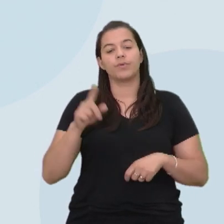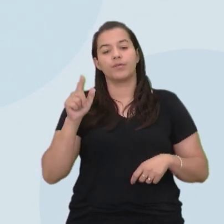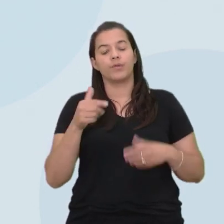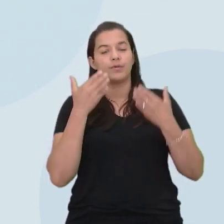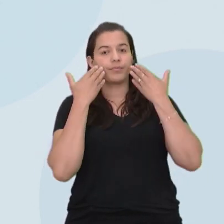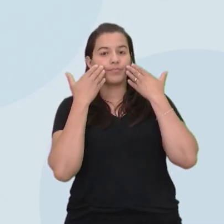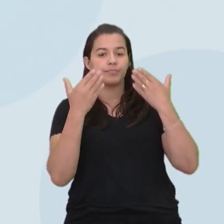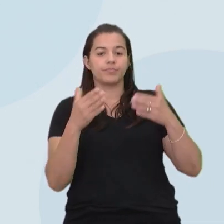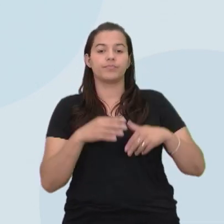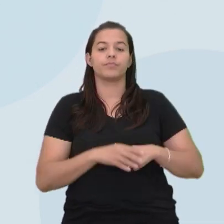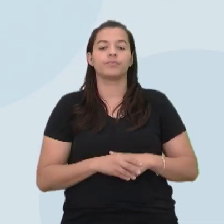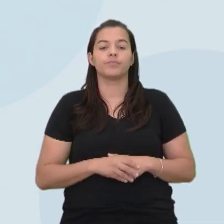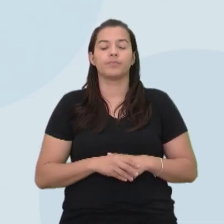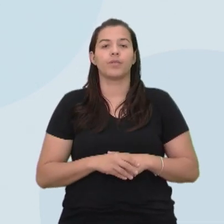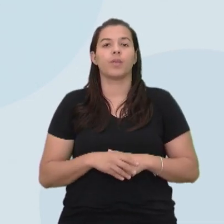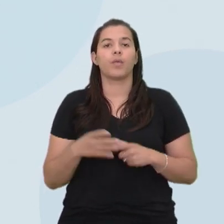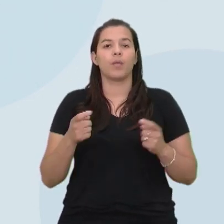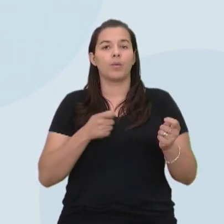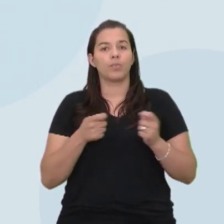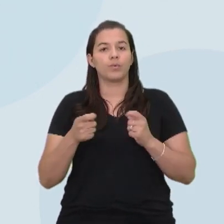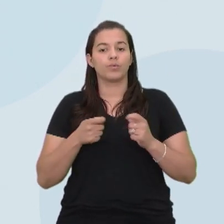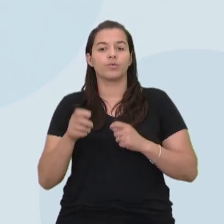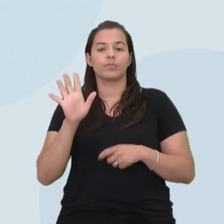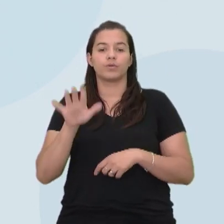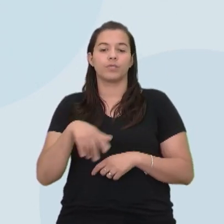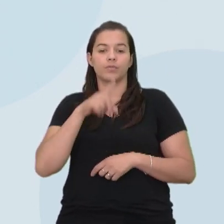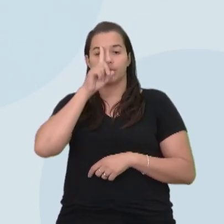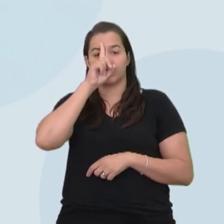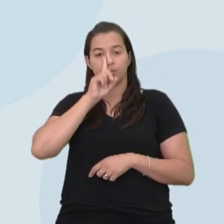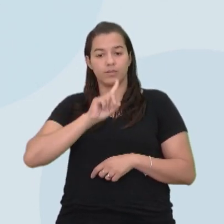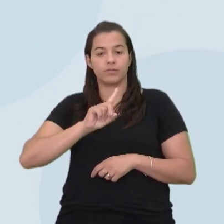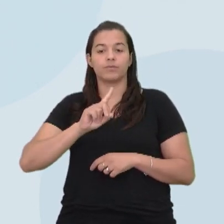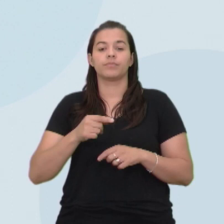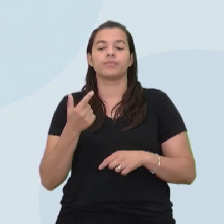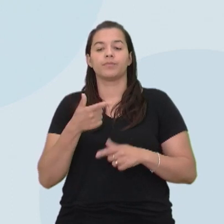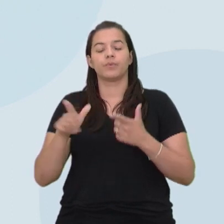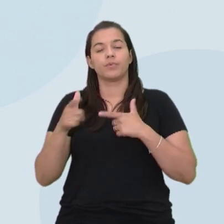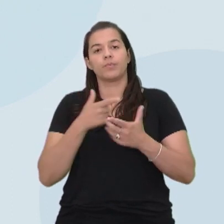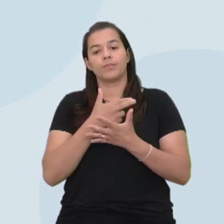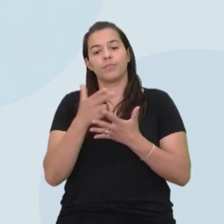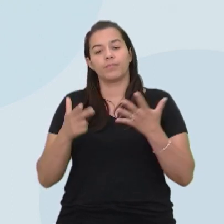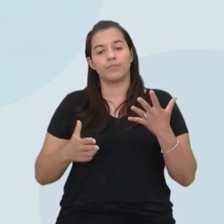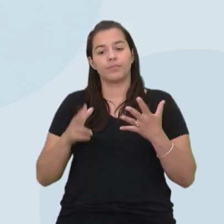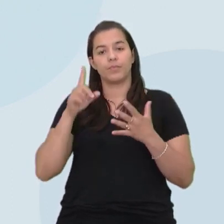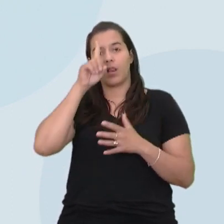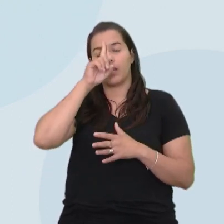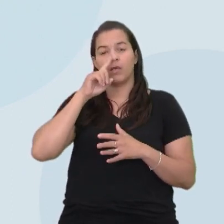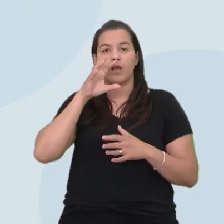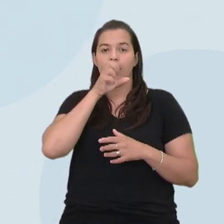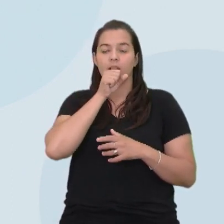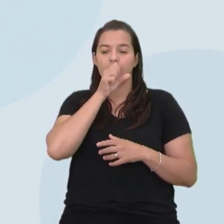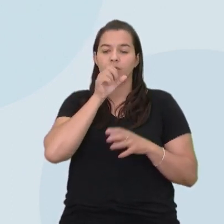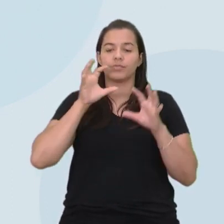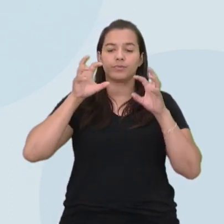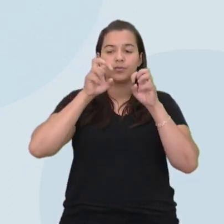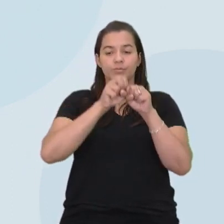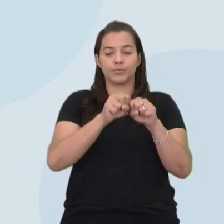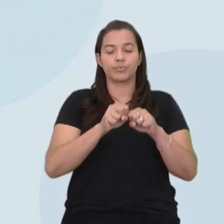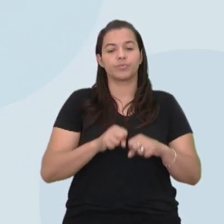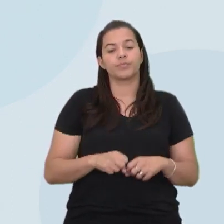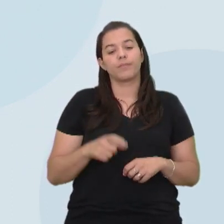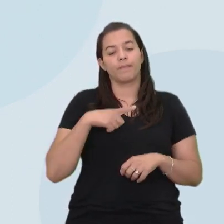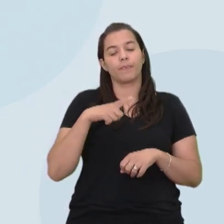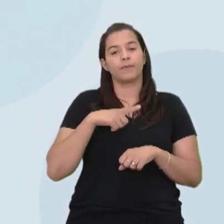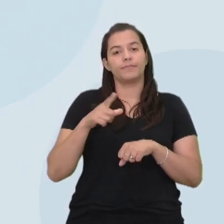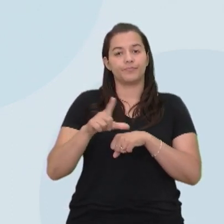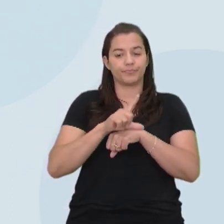aparência. O controle já é um laranja, clarinho, e as variáveis é um laranja mais escuro. E a gente tem o som, que é um